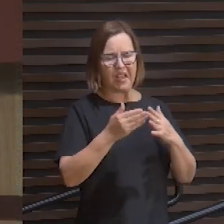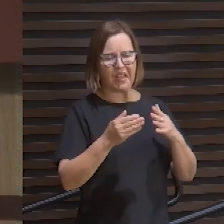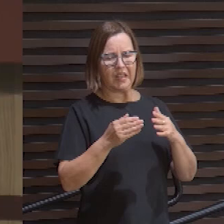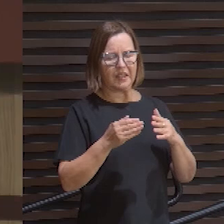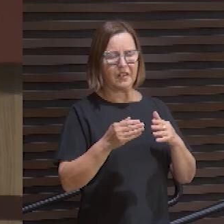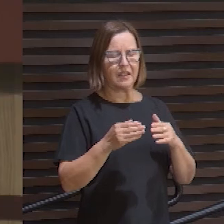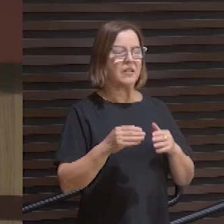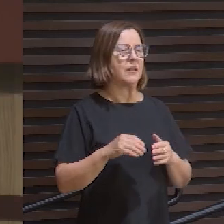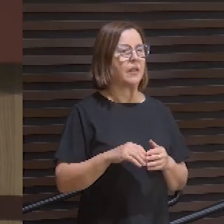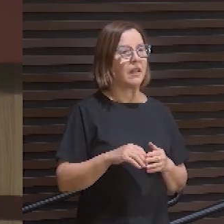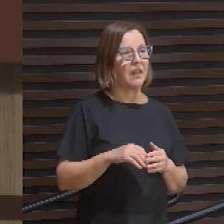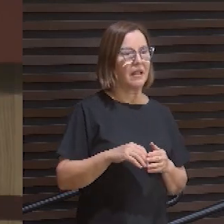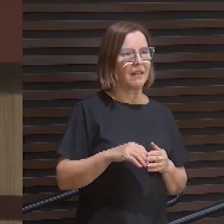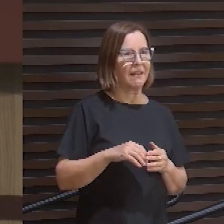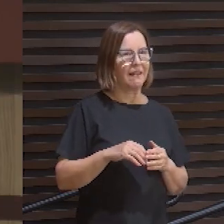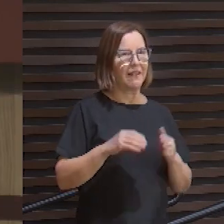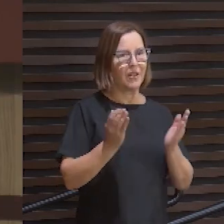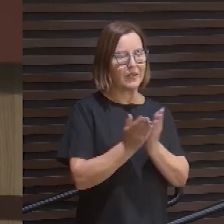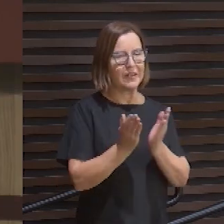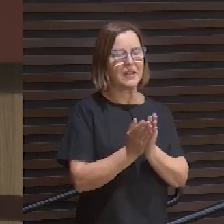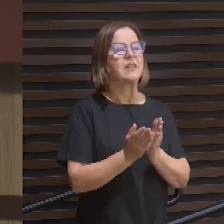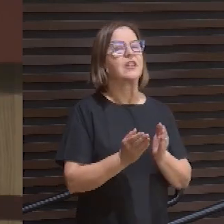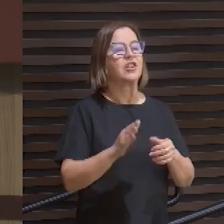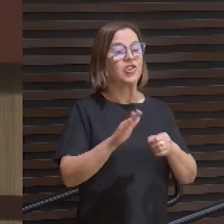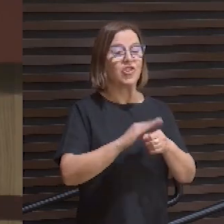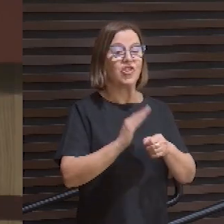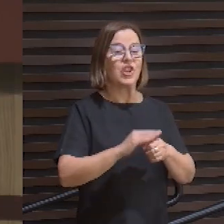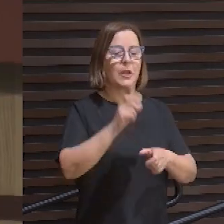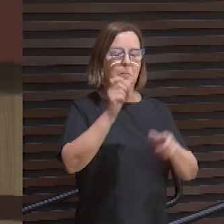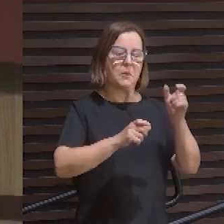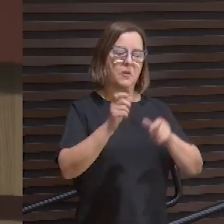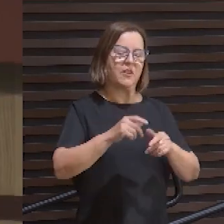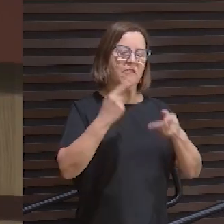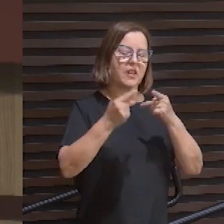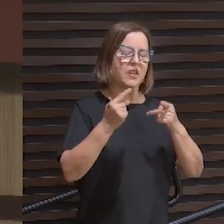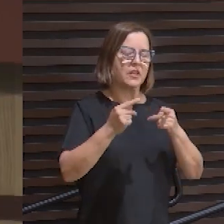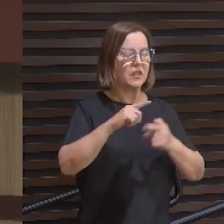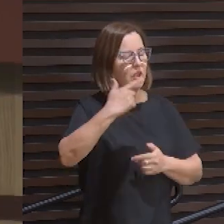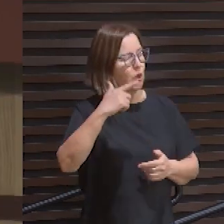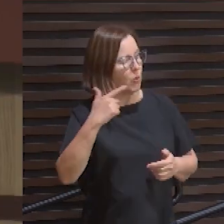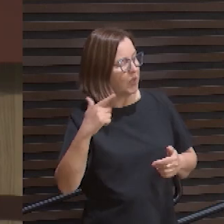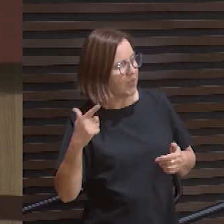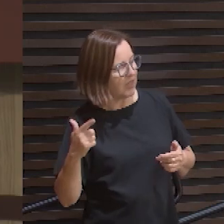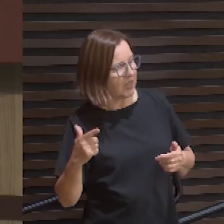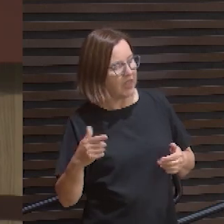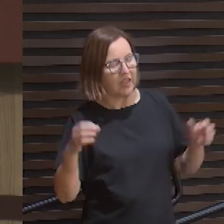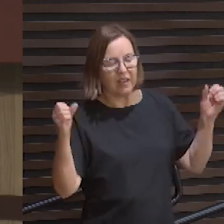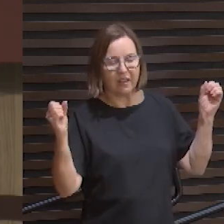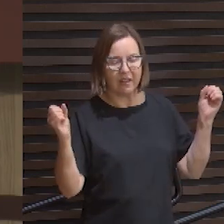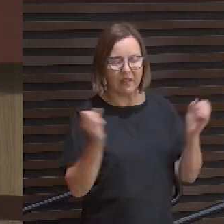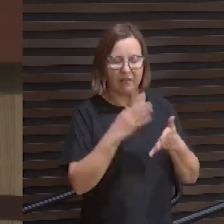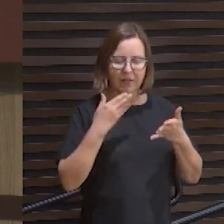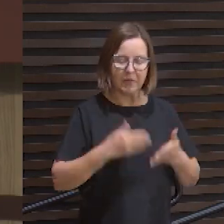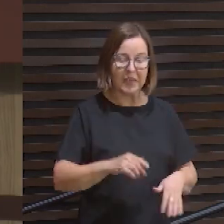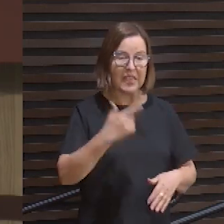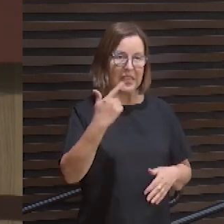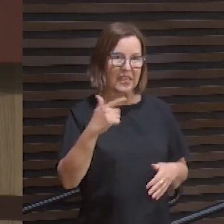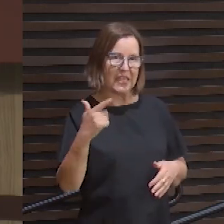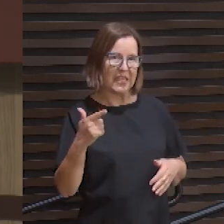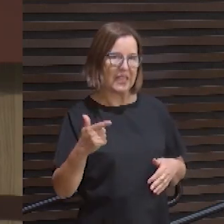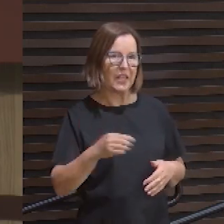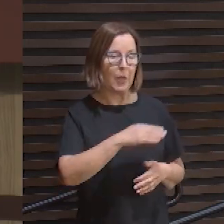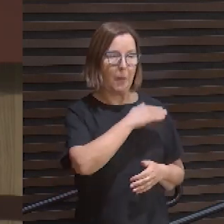reformados, está cheio de homens dizendo: não existe novo nascimento sem